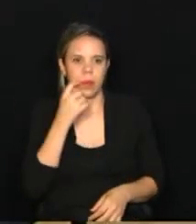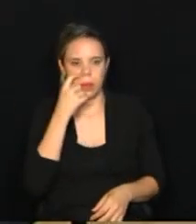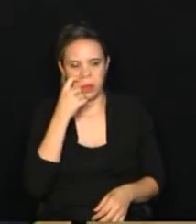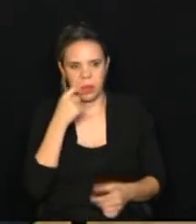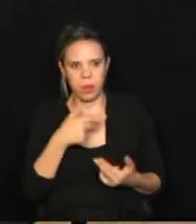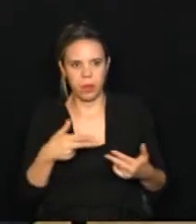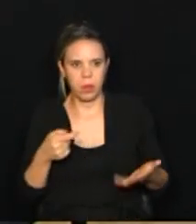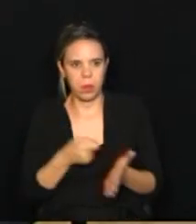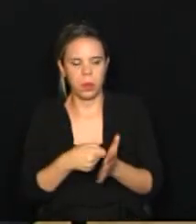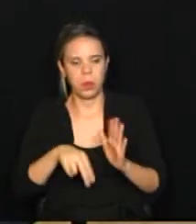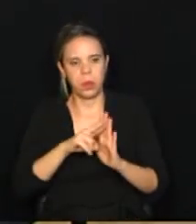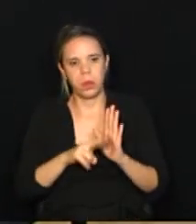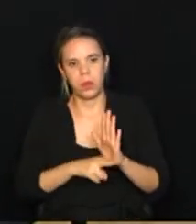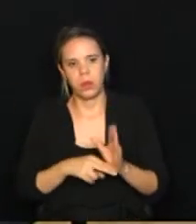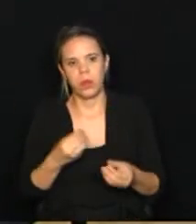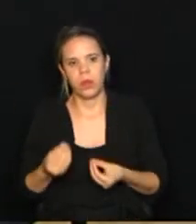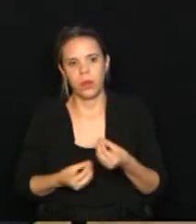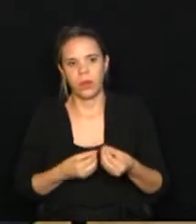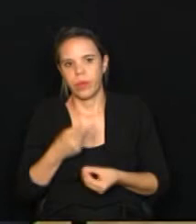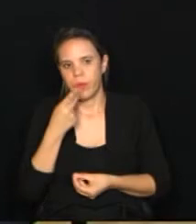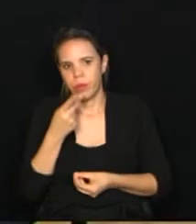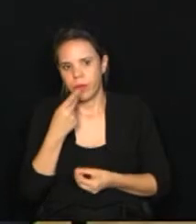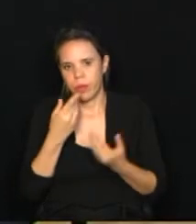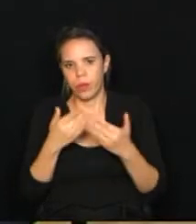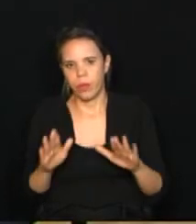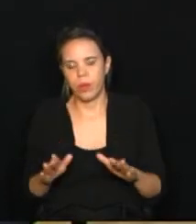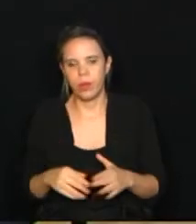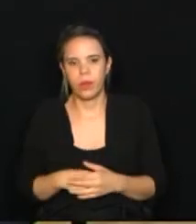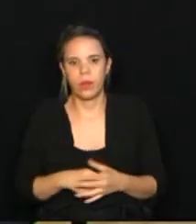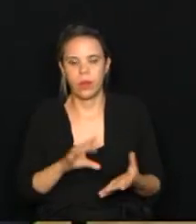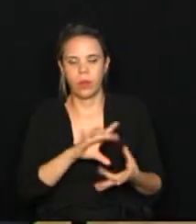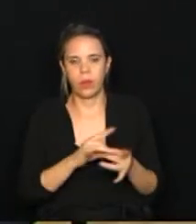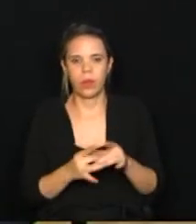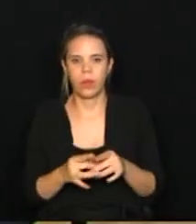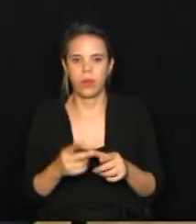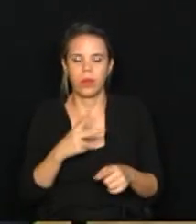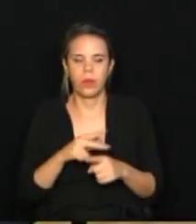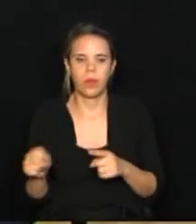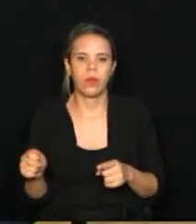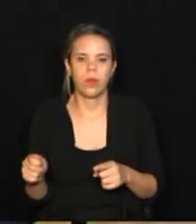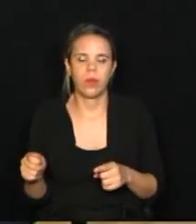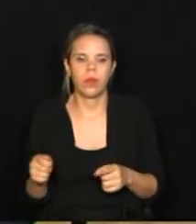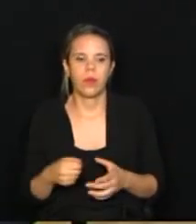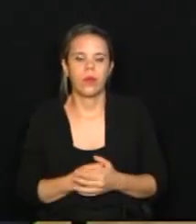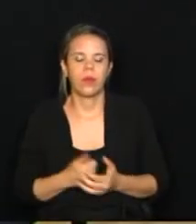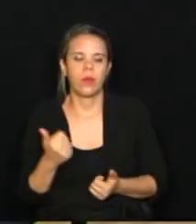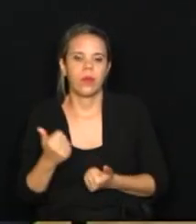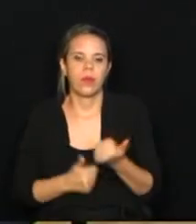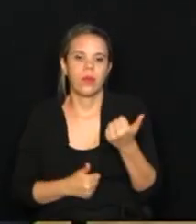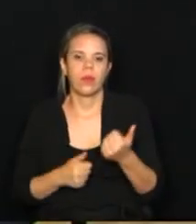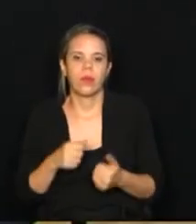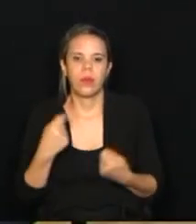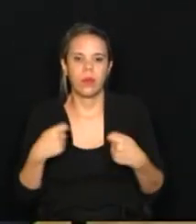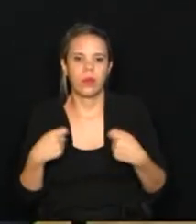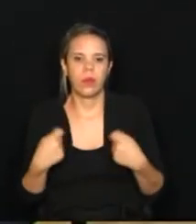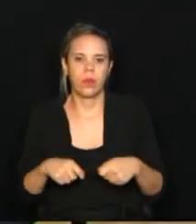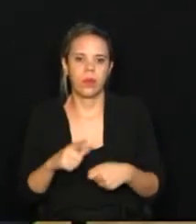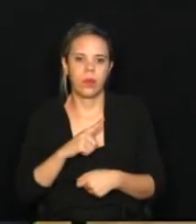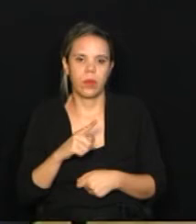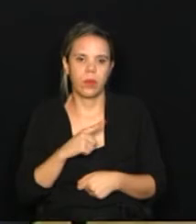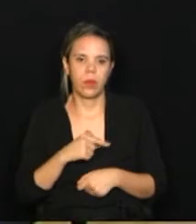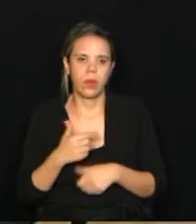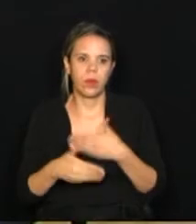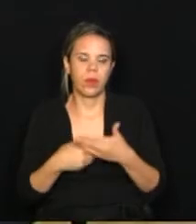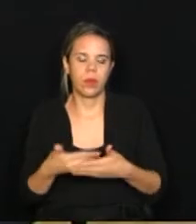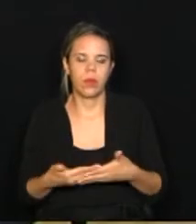algumas obrigações? Eu falei na minha abertura, né, dos jogos que você foi campeã, vice-campeã. Você precisa ter alguma